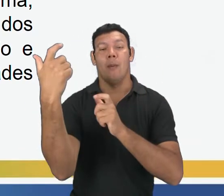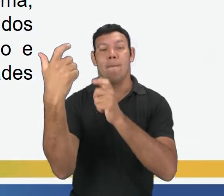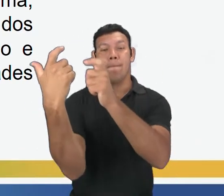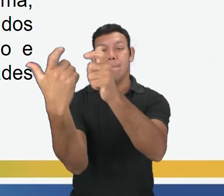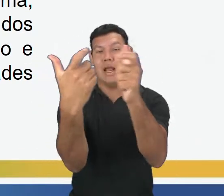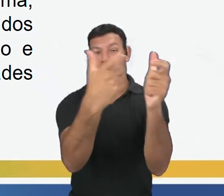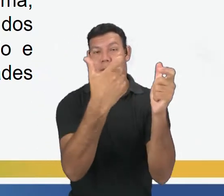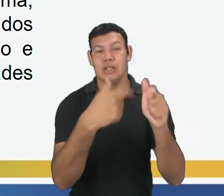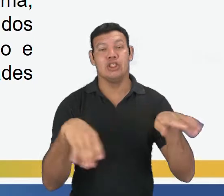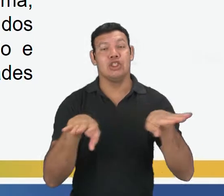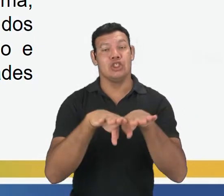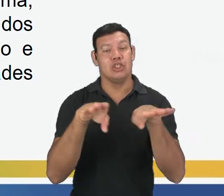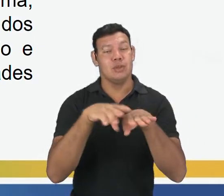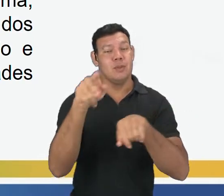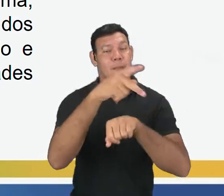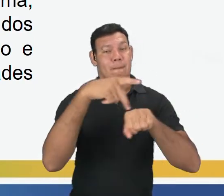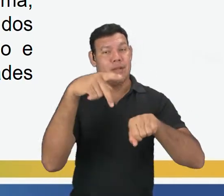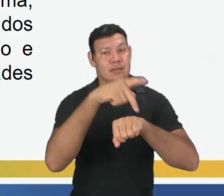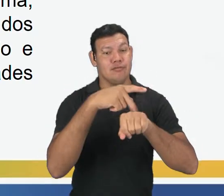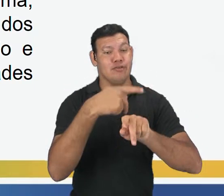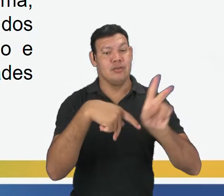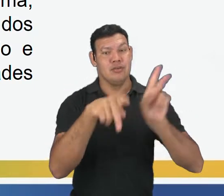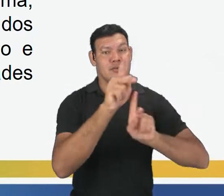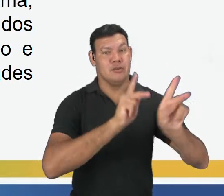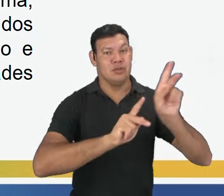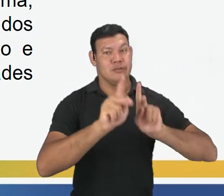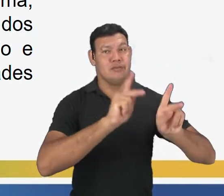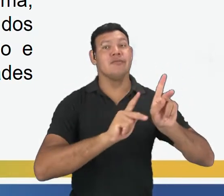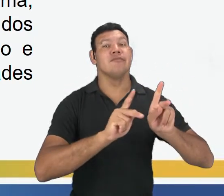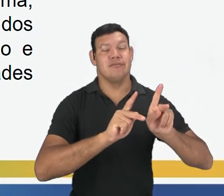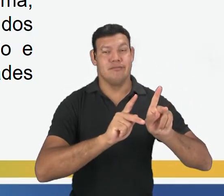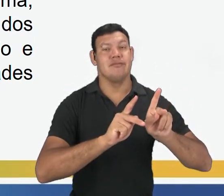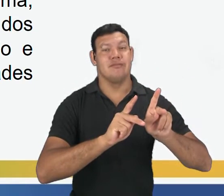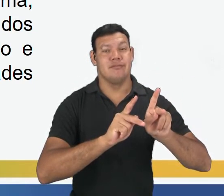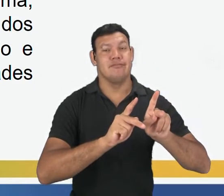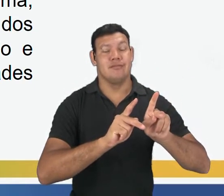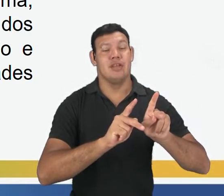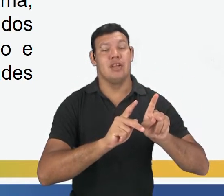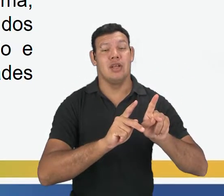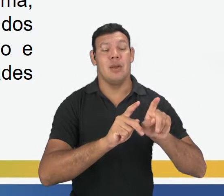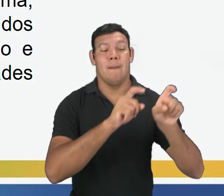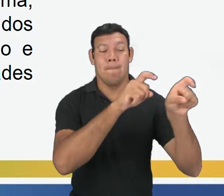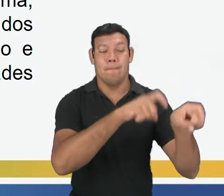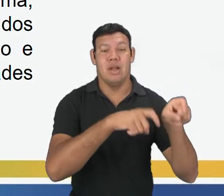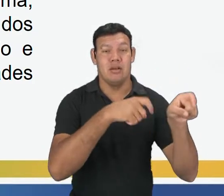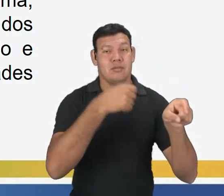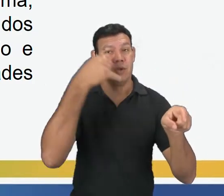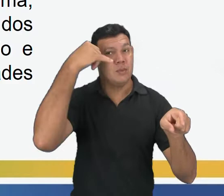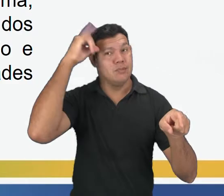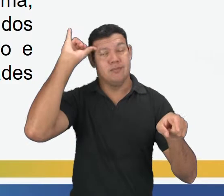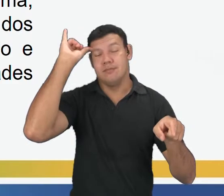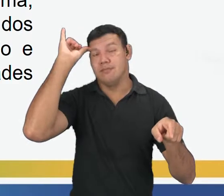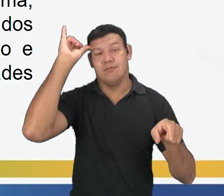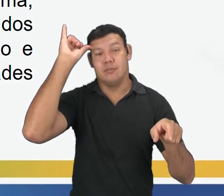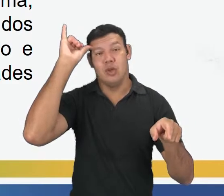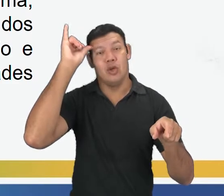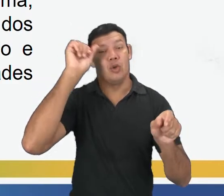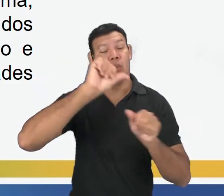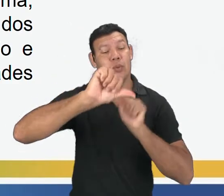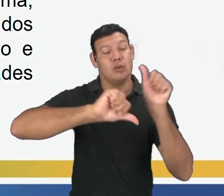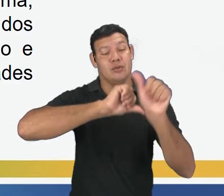que a população deixa de ser predominantemente rural e passa a ser